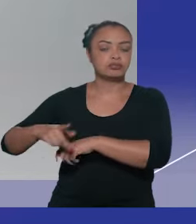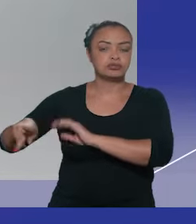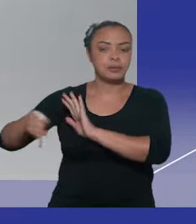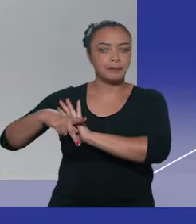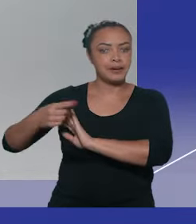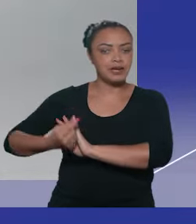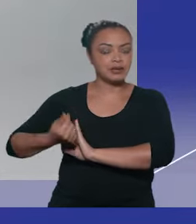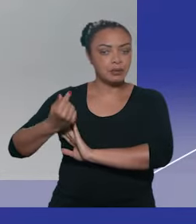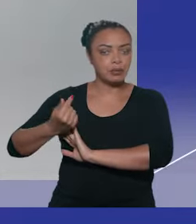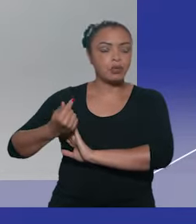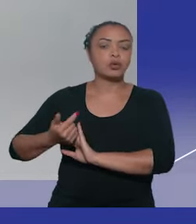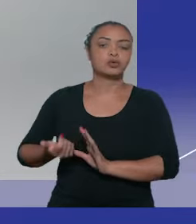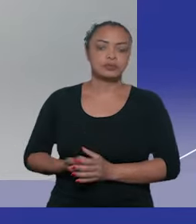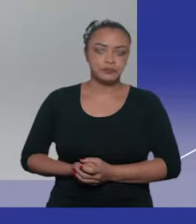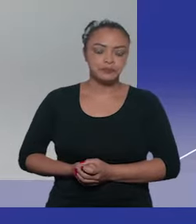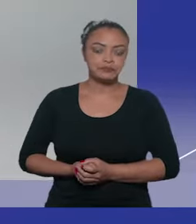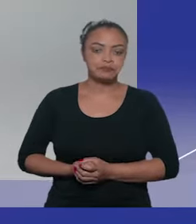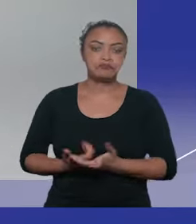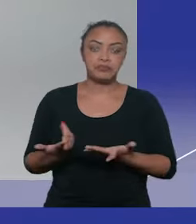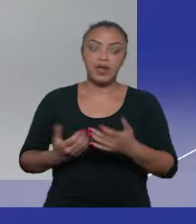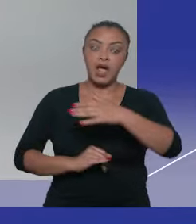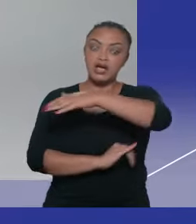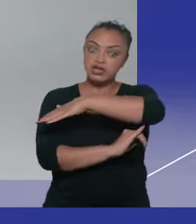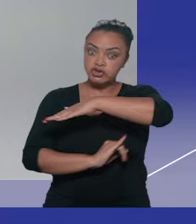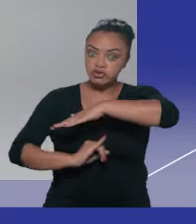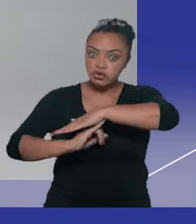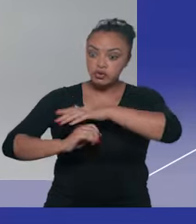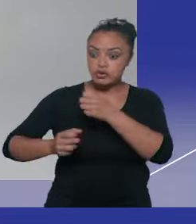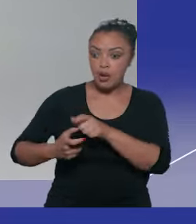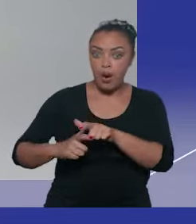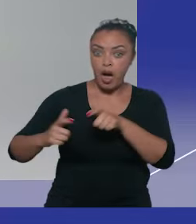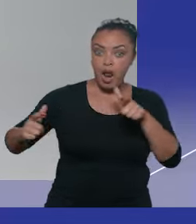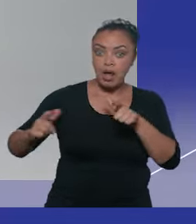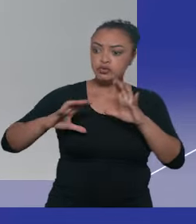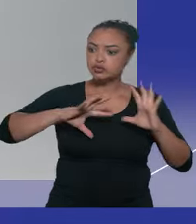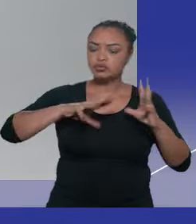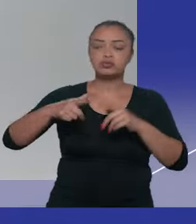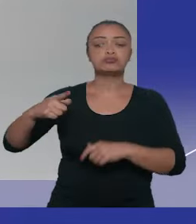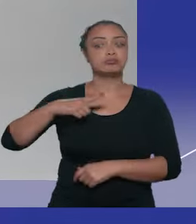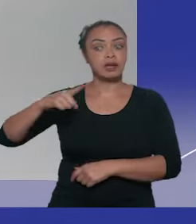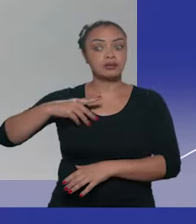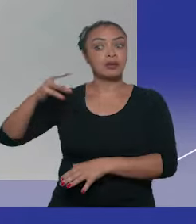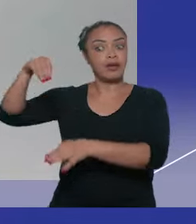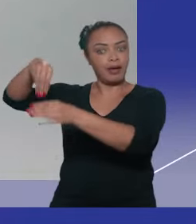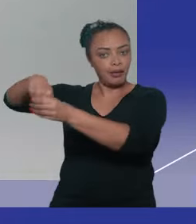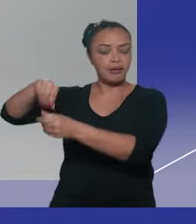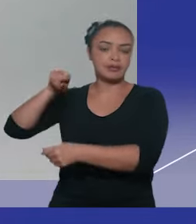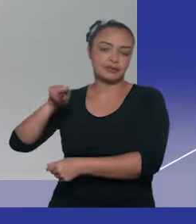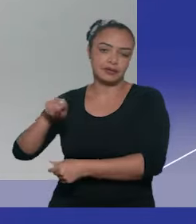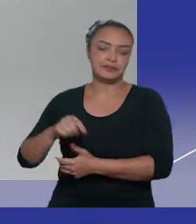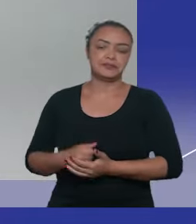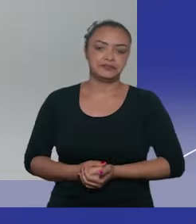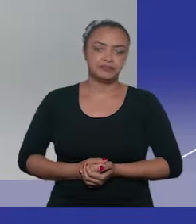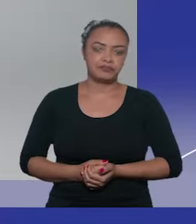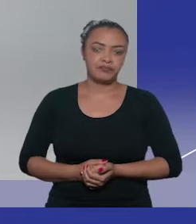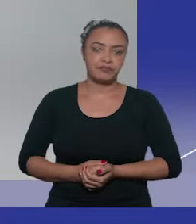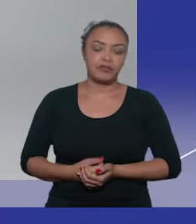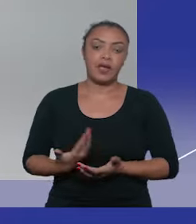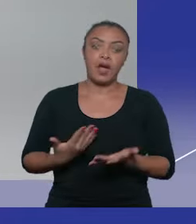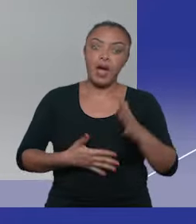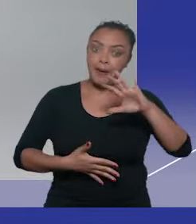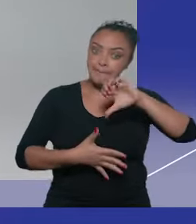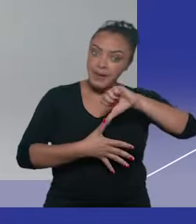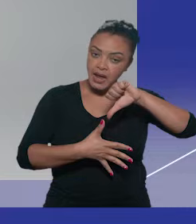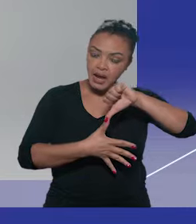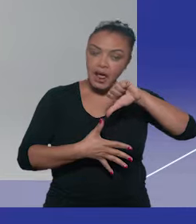patrimônio. Todas as grandes instituições financeiras têm presença nesse mercado, que passou a ser um ponto de entrada não só